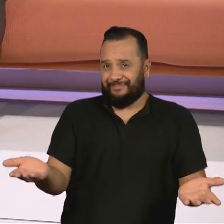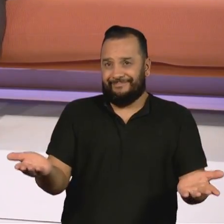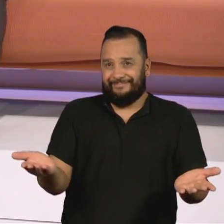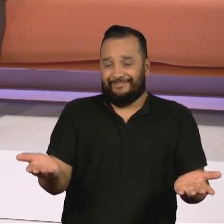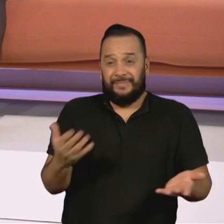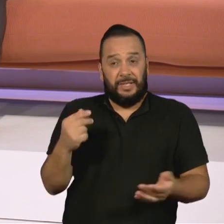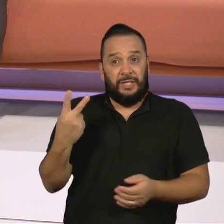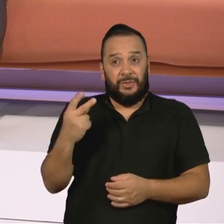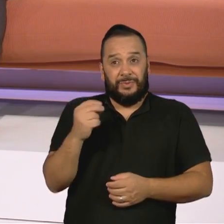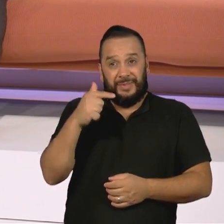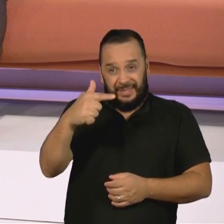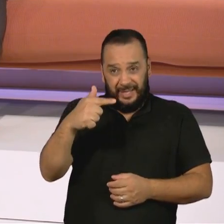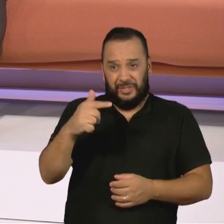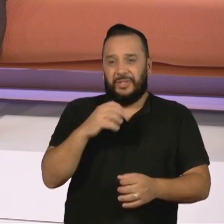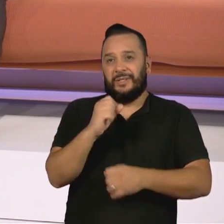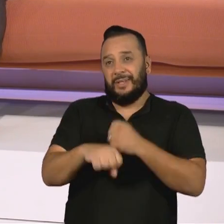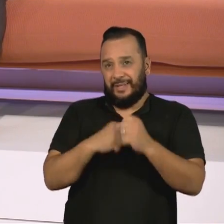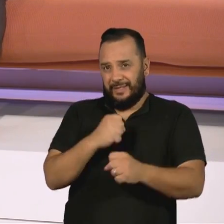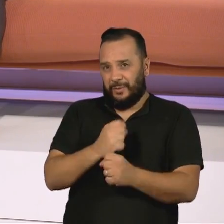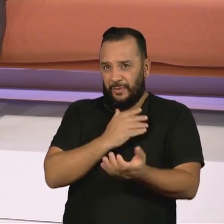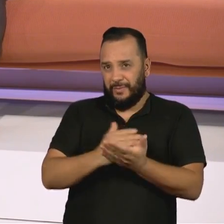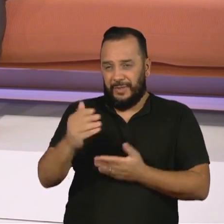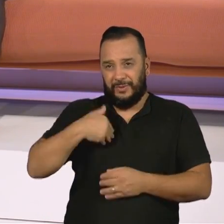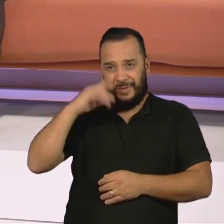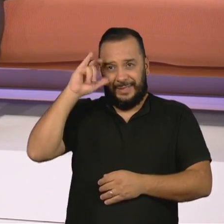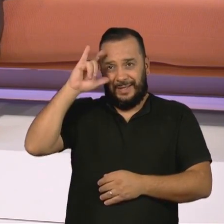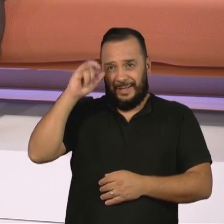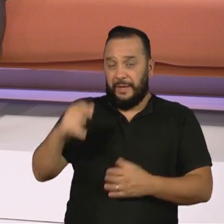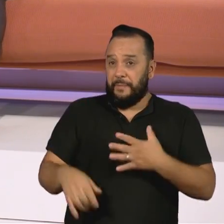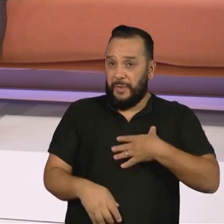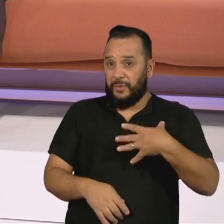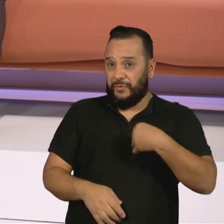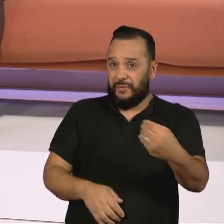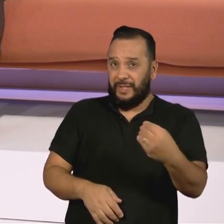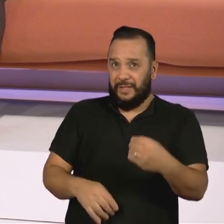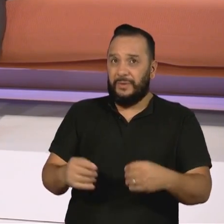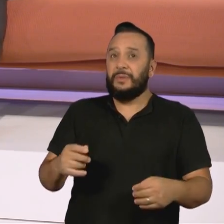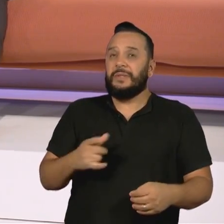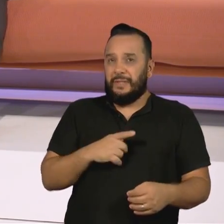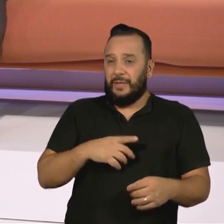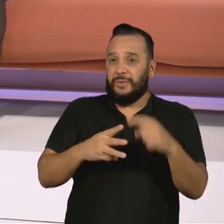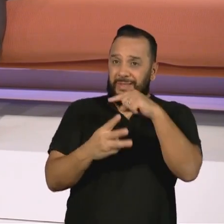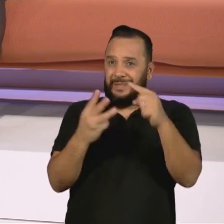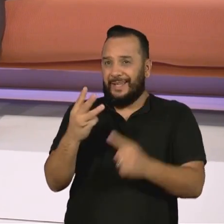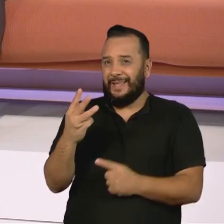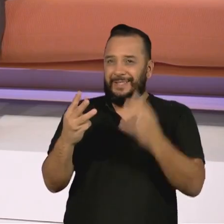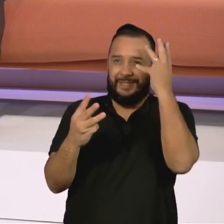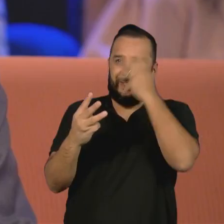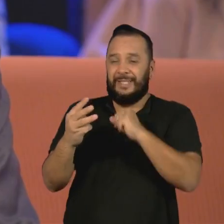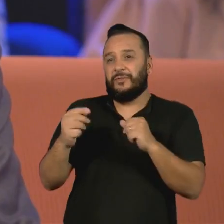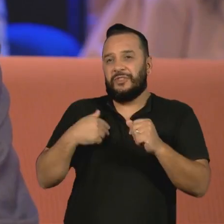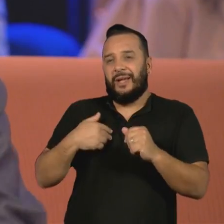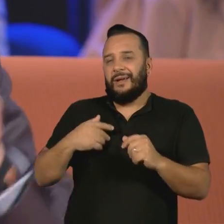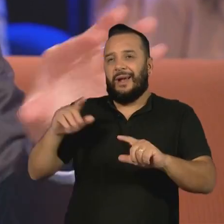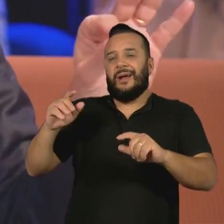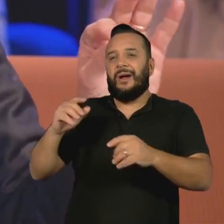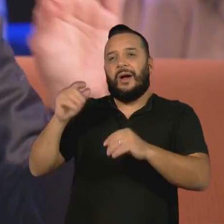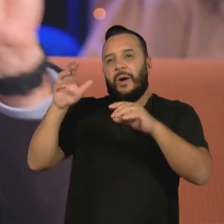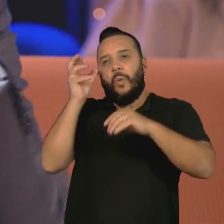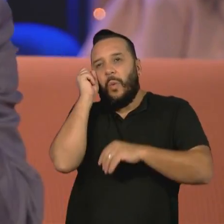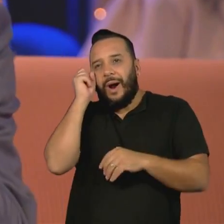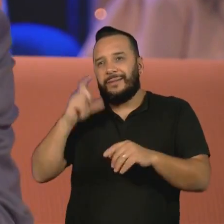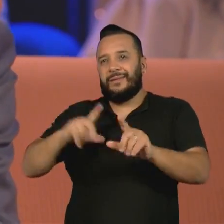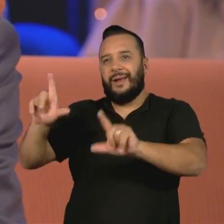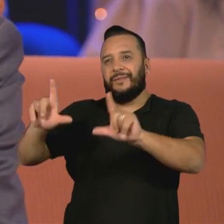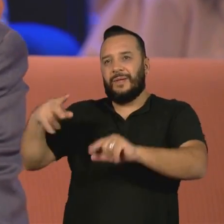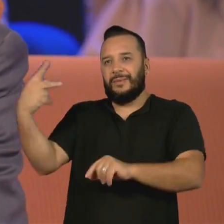depois de 2007, que é o ano do Instagram, é o seguinte, meus filhos lá em casa, os 3 lindos, cada um vê a sua série. Cada um